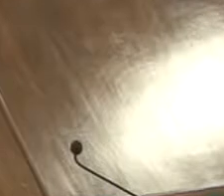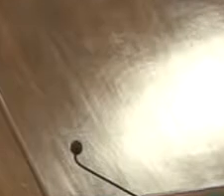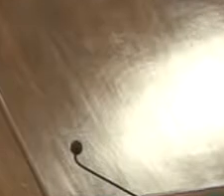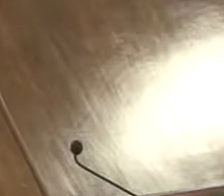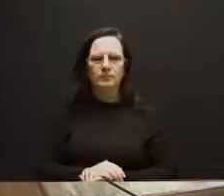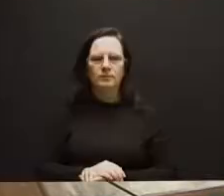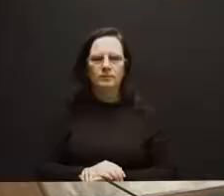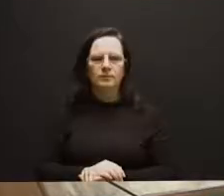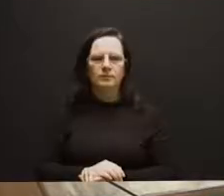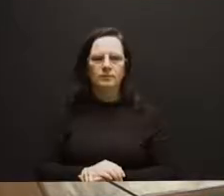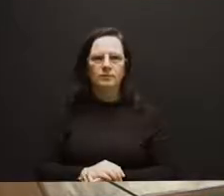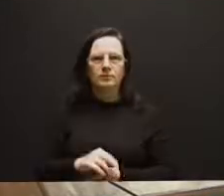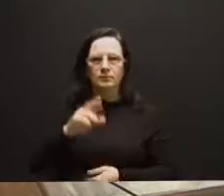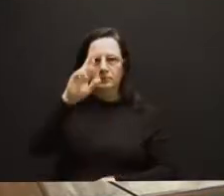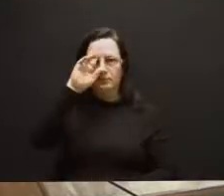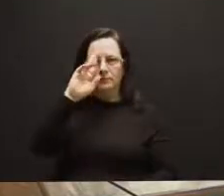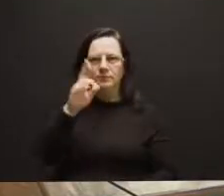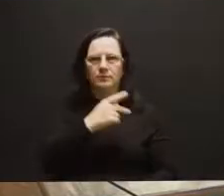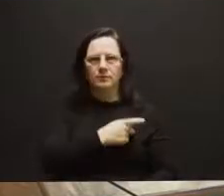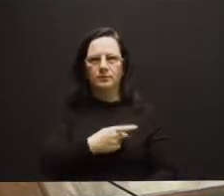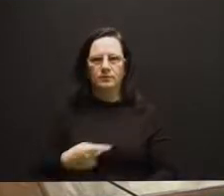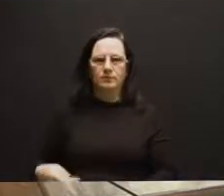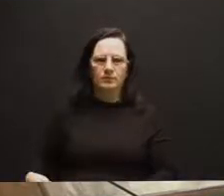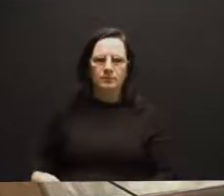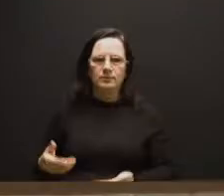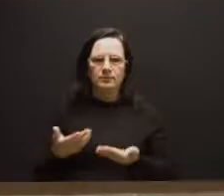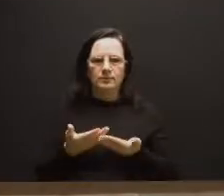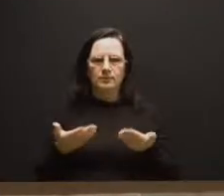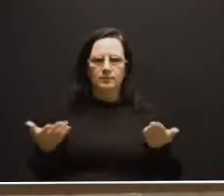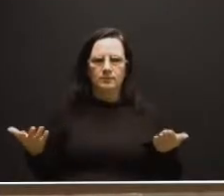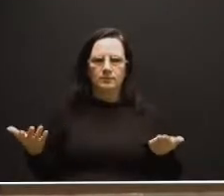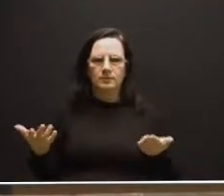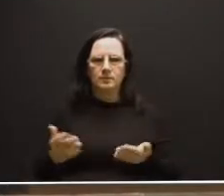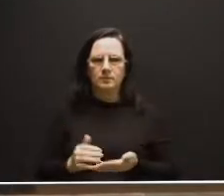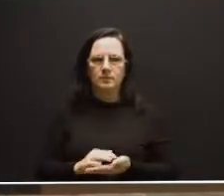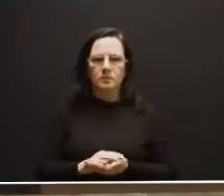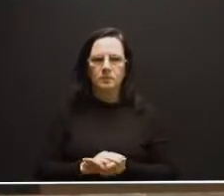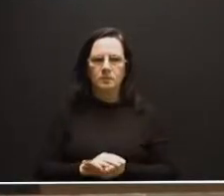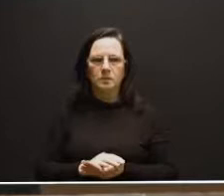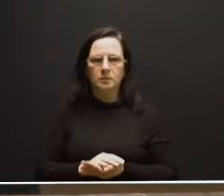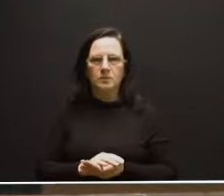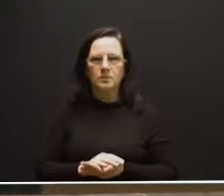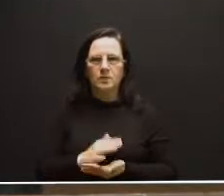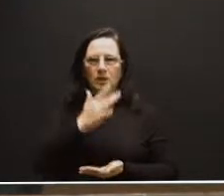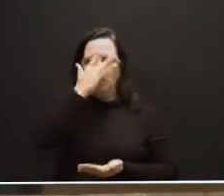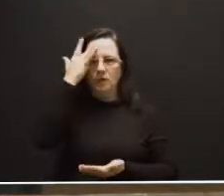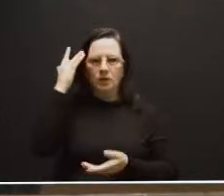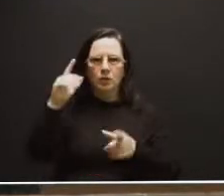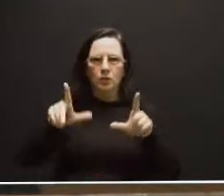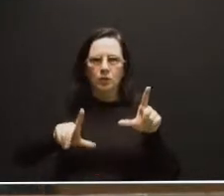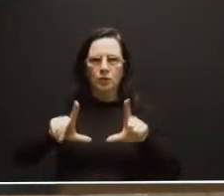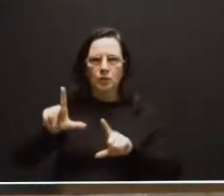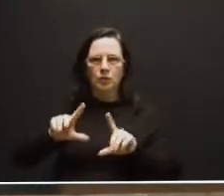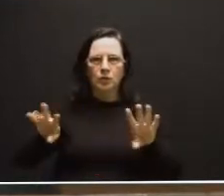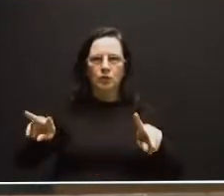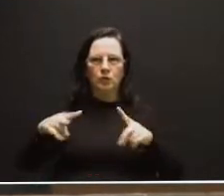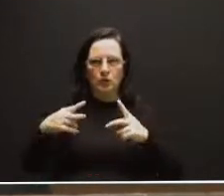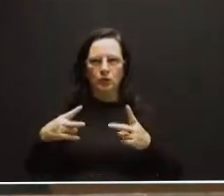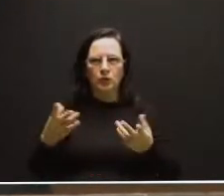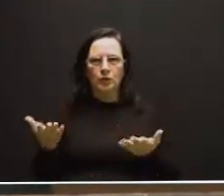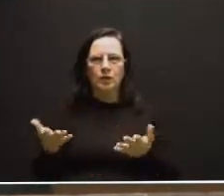seu presidente nobres pares a todos que nos acompanham nesta tarde